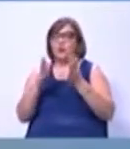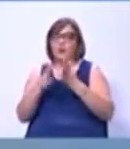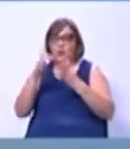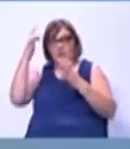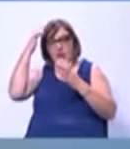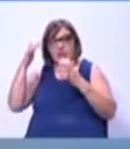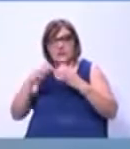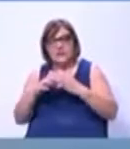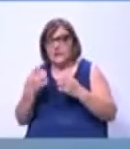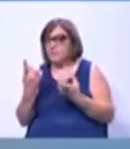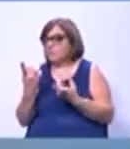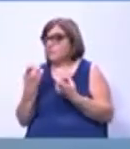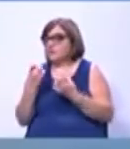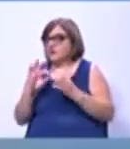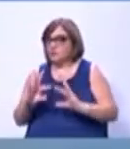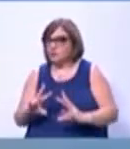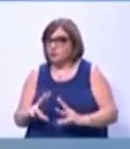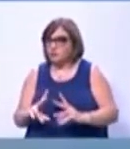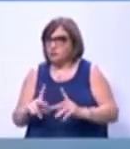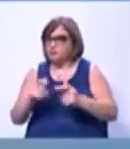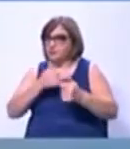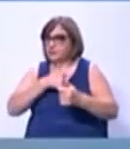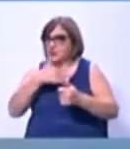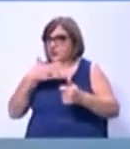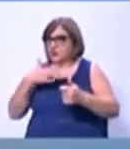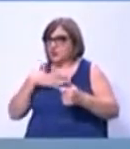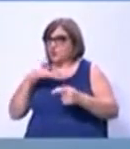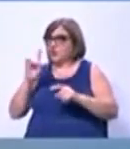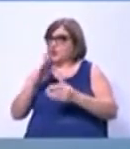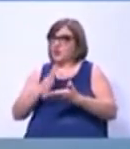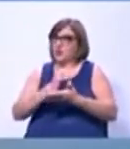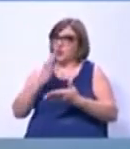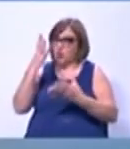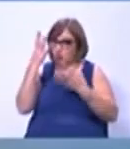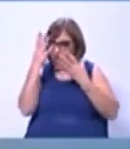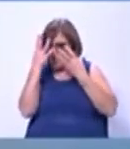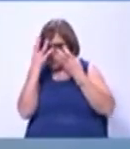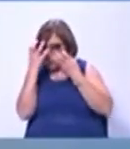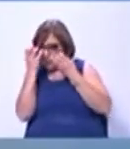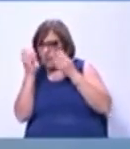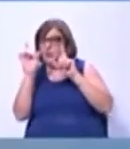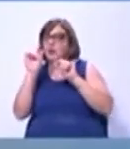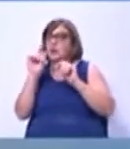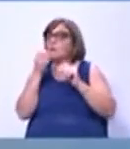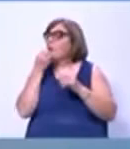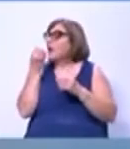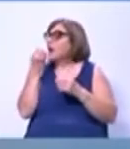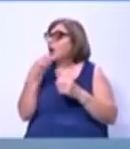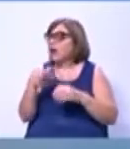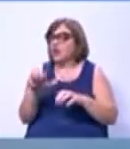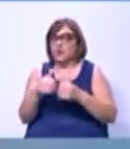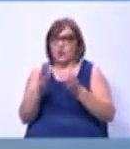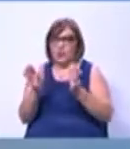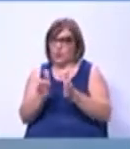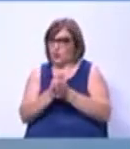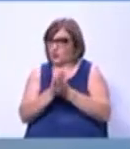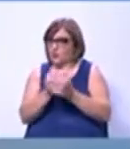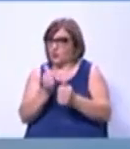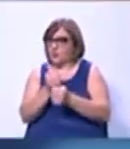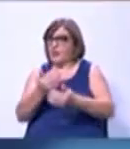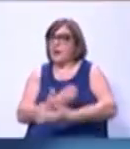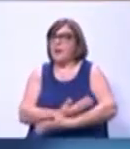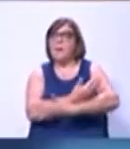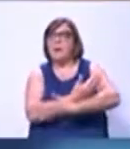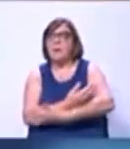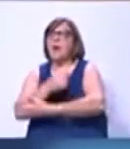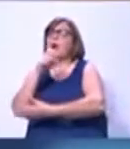cérebro necessita para se desenvolver de forma saudável, não só no sono, mas em tudo o resto. Uhum. Muito bem. Os bebés